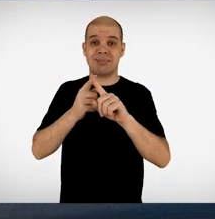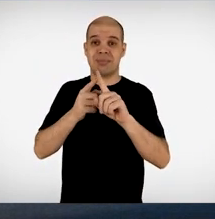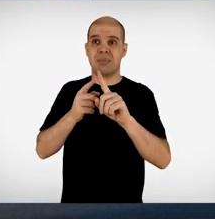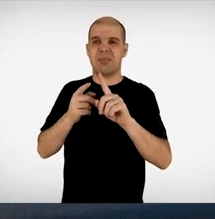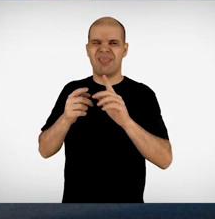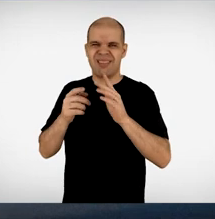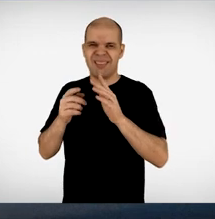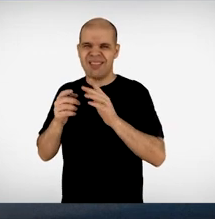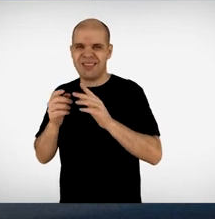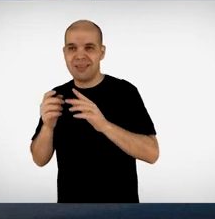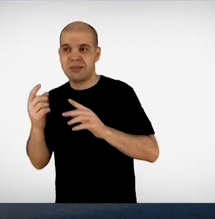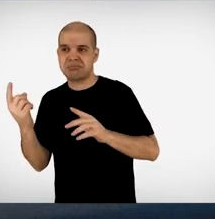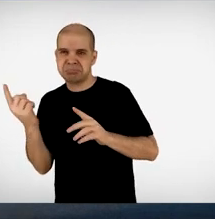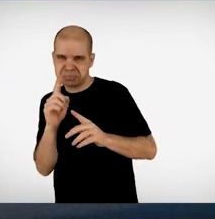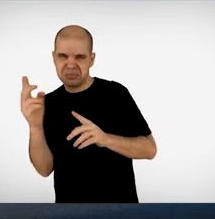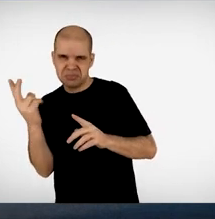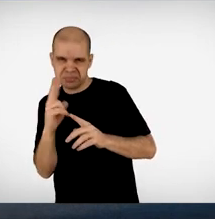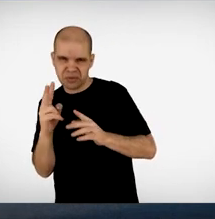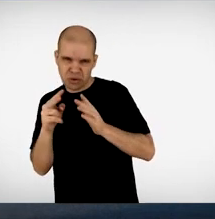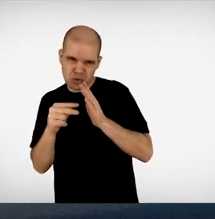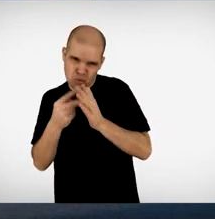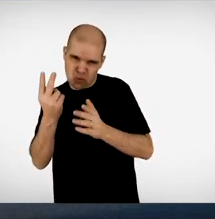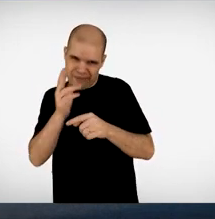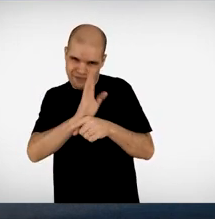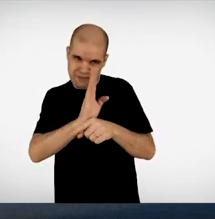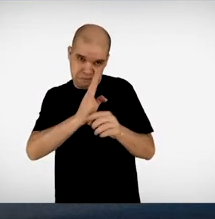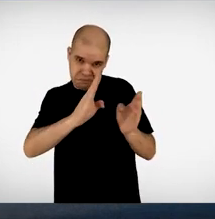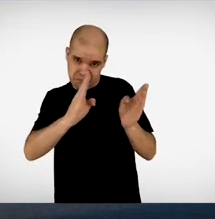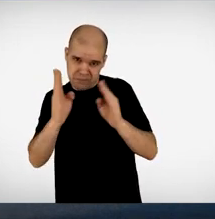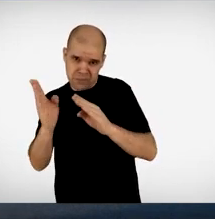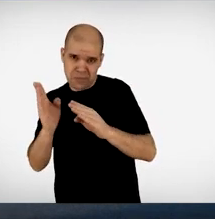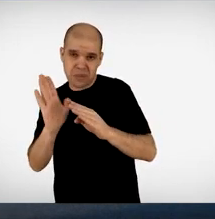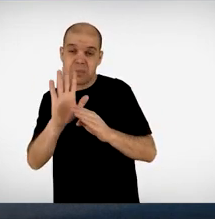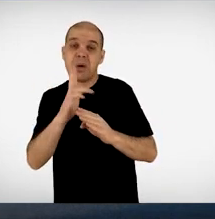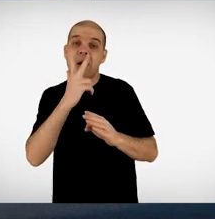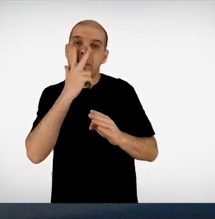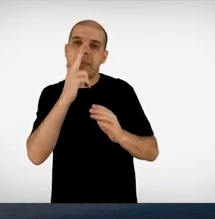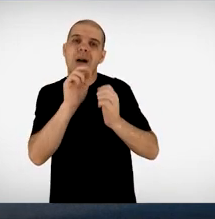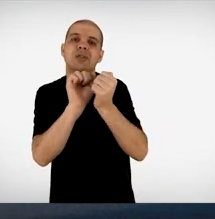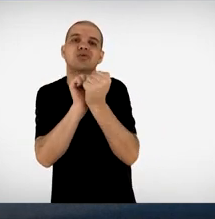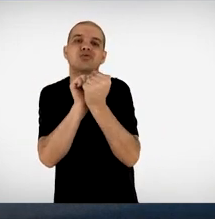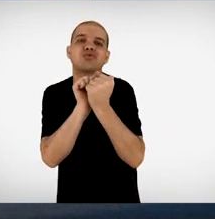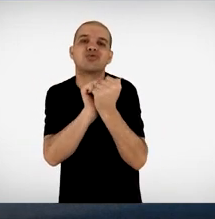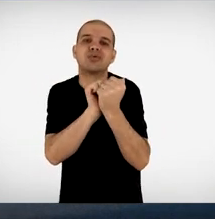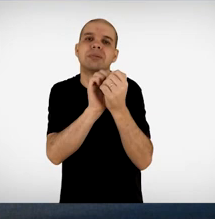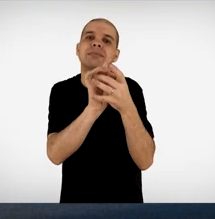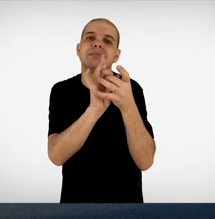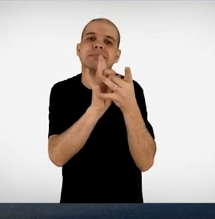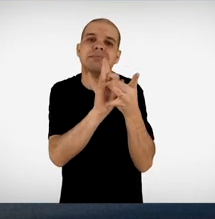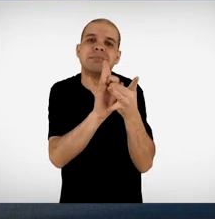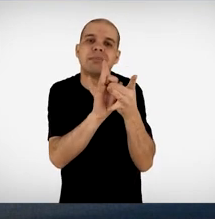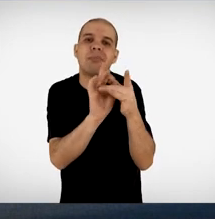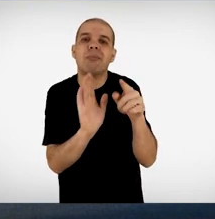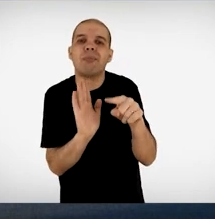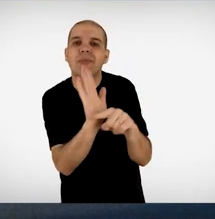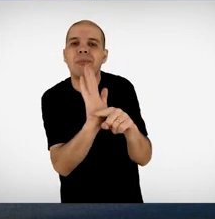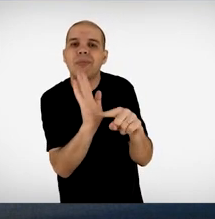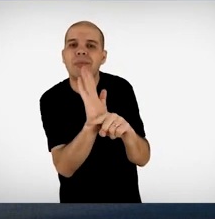isso muito bonito do que o Winnicott fala, que ele fala que o ambiente suficientemente bom, ele proporciona sem invadir. Ele não está